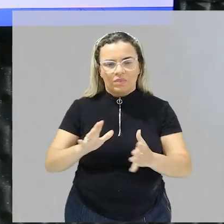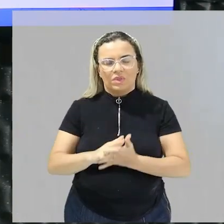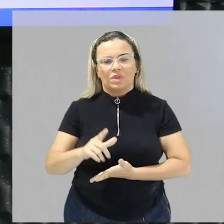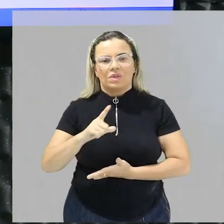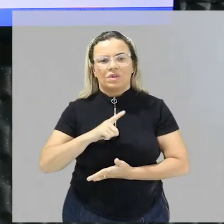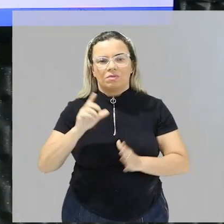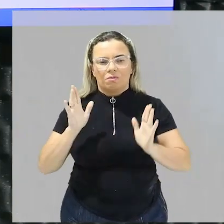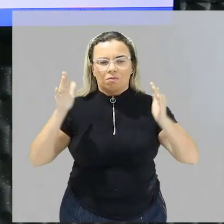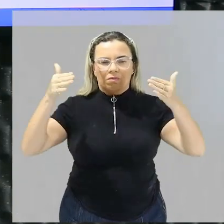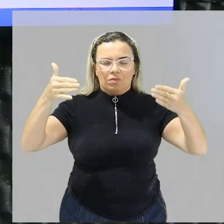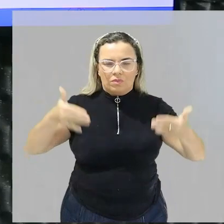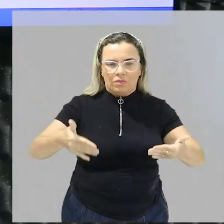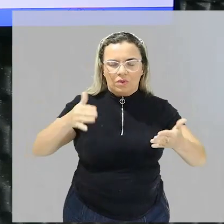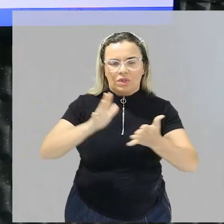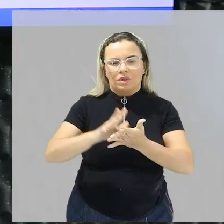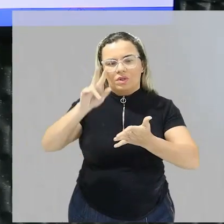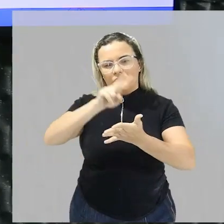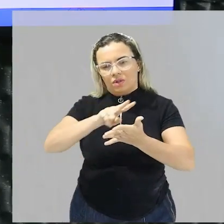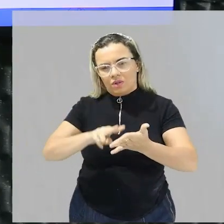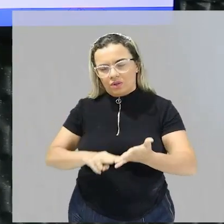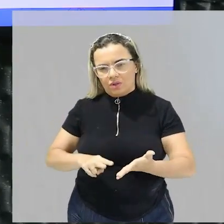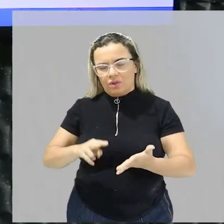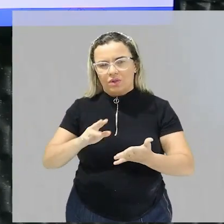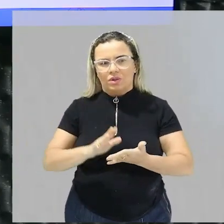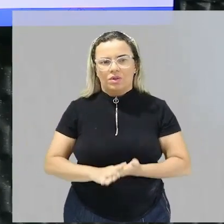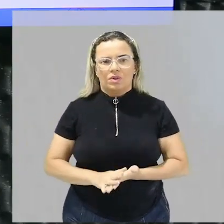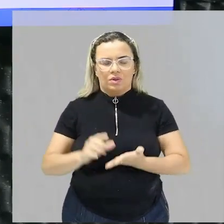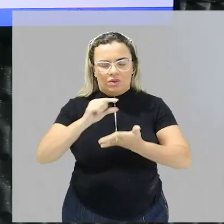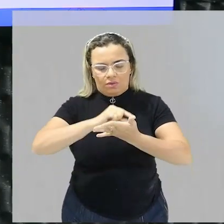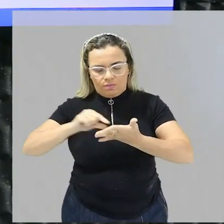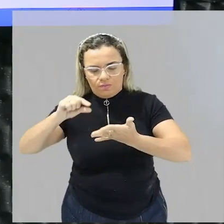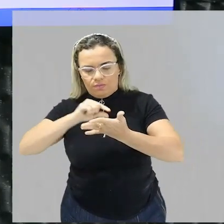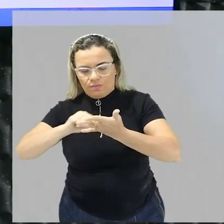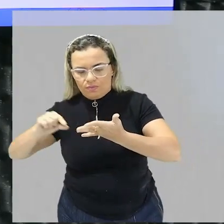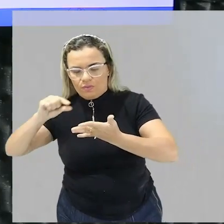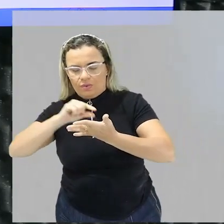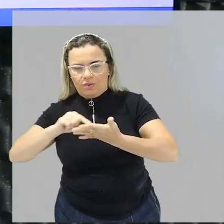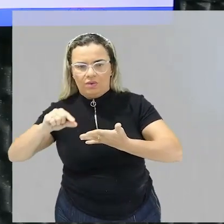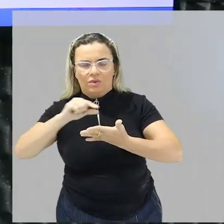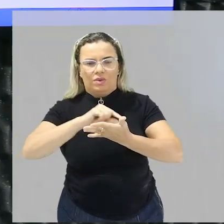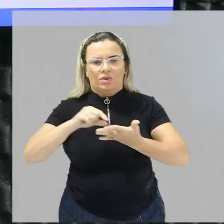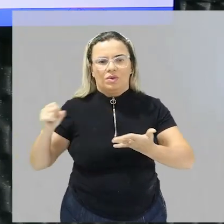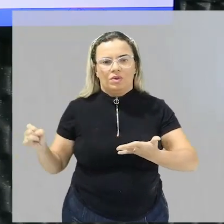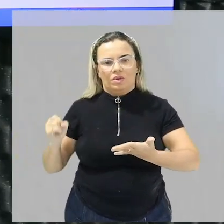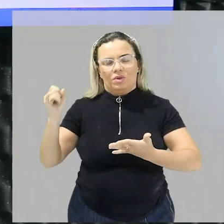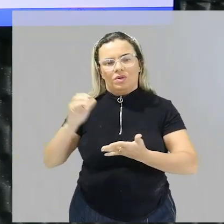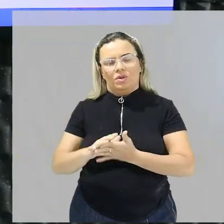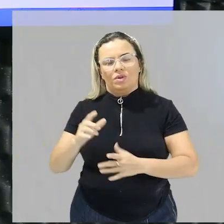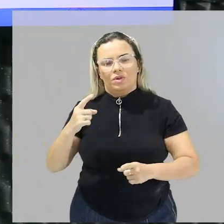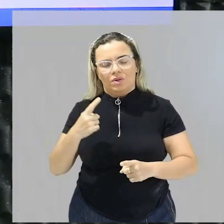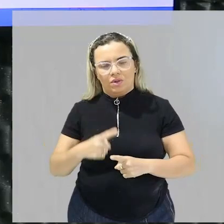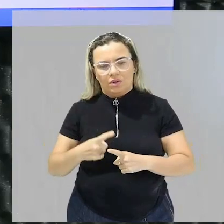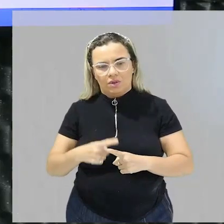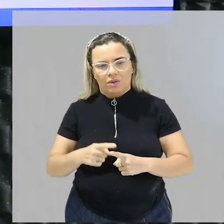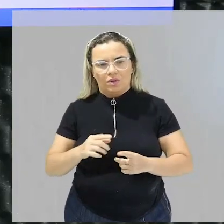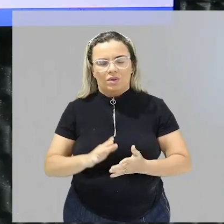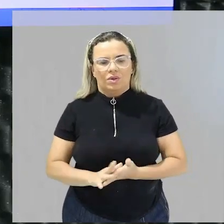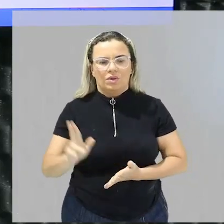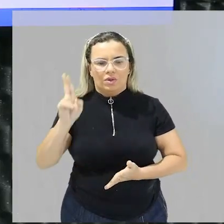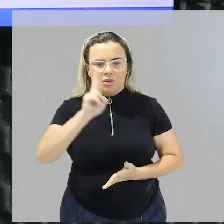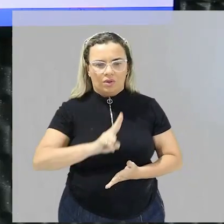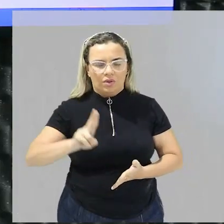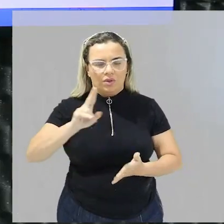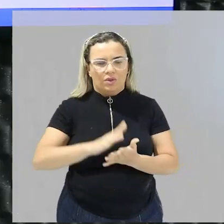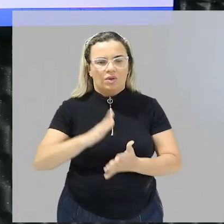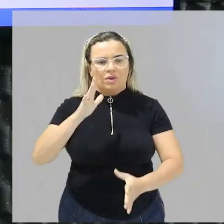estar atento na leitura e destacando informações importantes, porque você já sabe, vai trabalhar com essas informações que